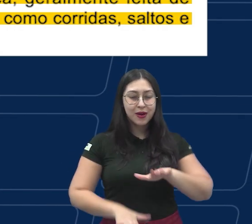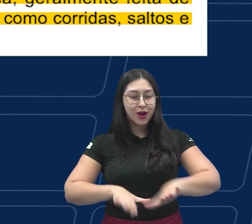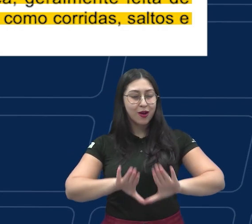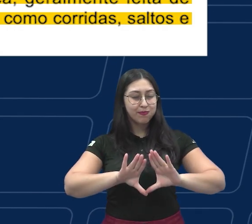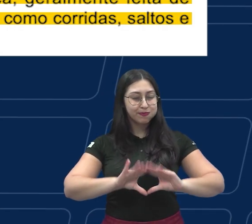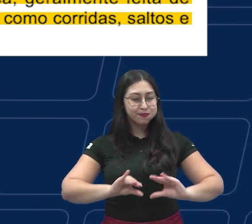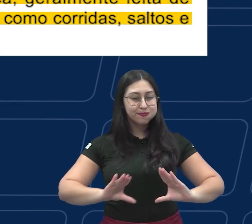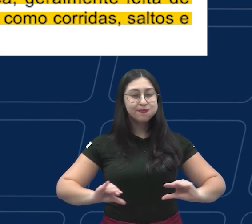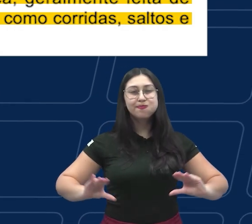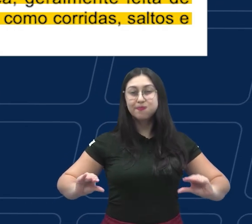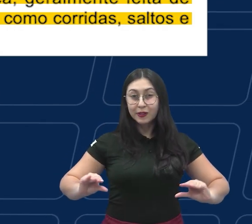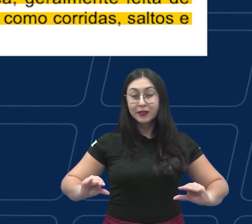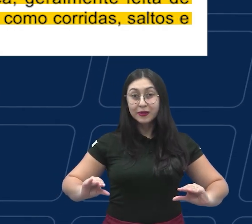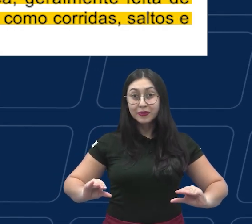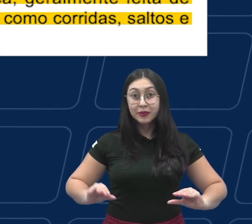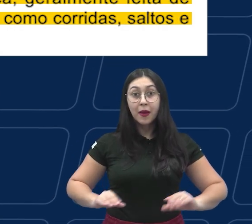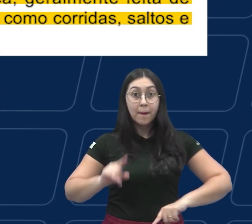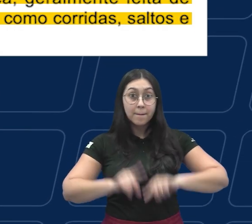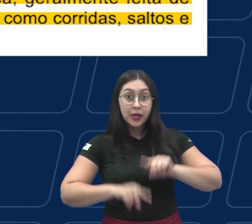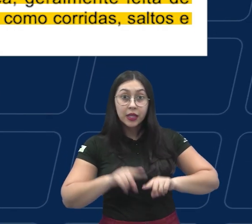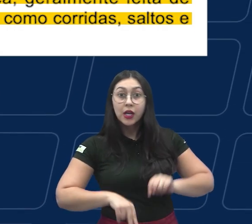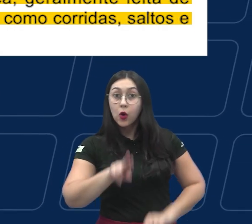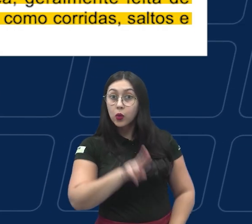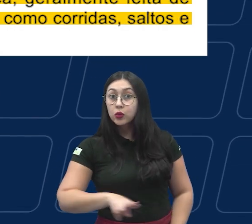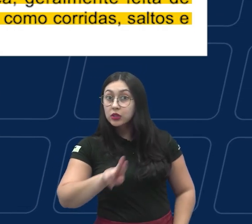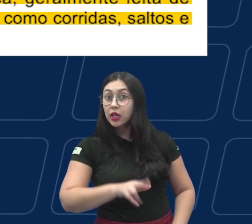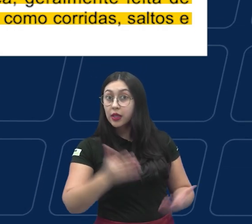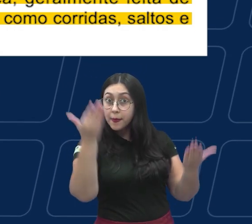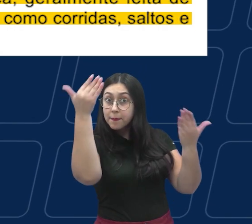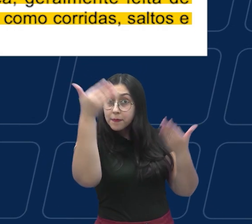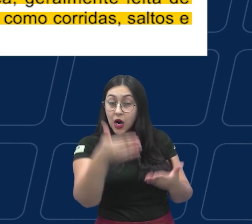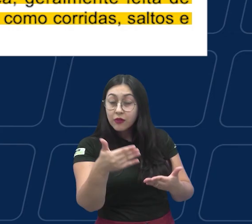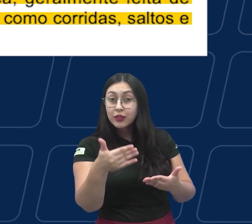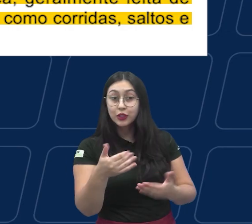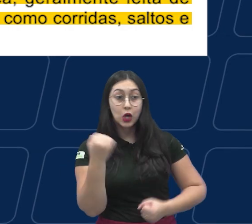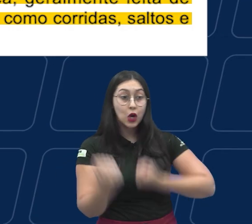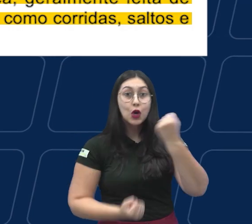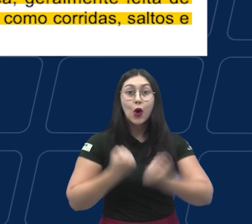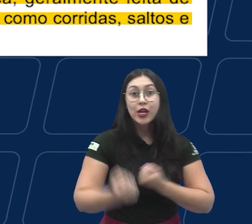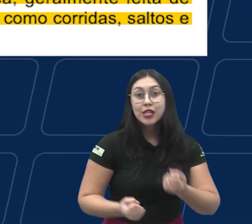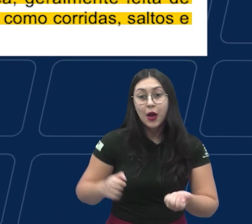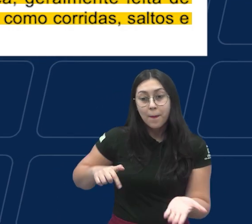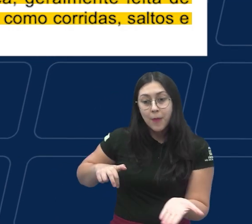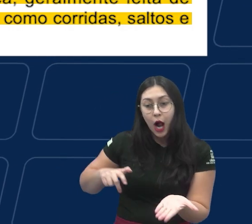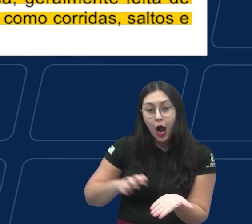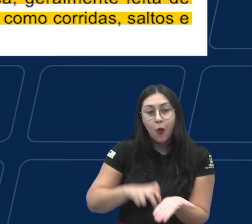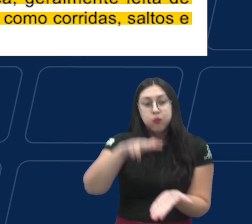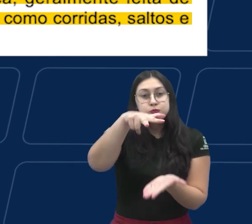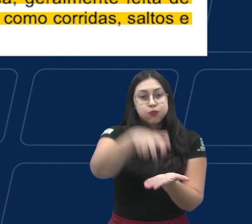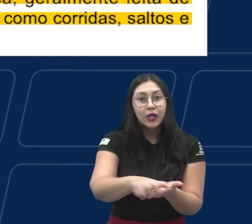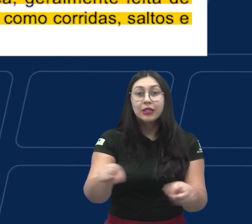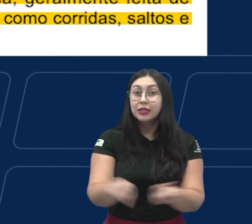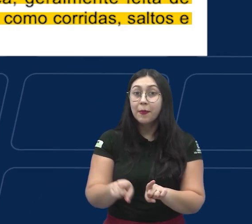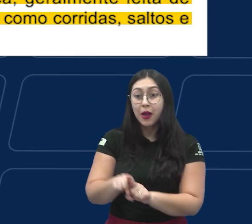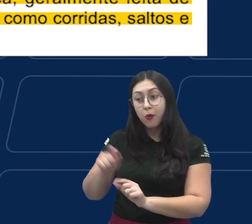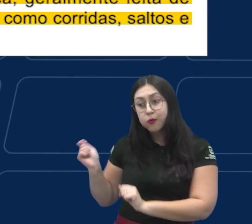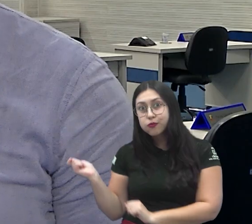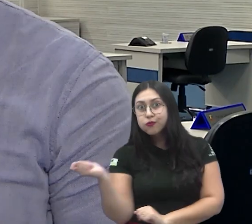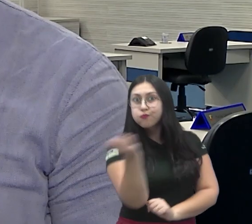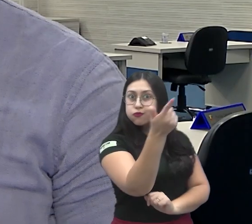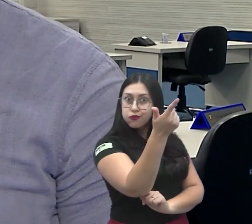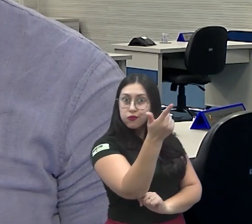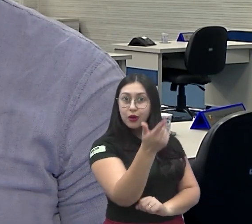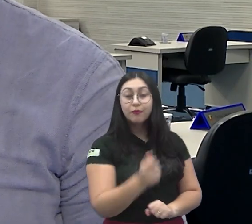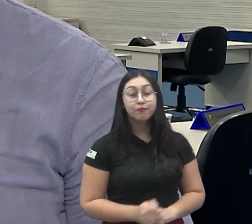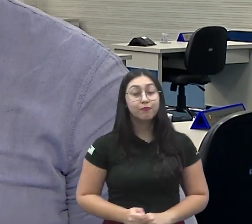reduzem o risco de lesões. A estrutura é usada em provas de corridas, saltos e lançamentos de peso.